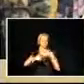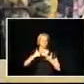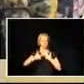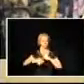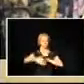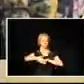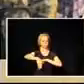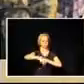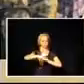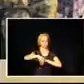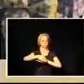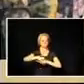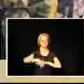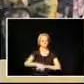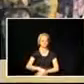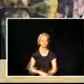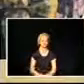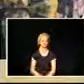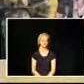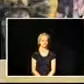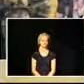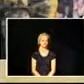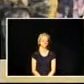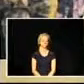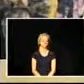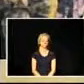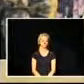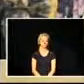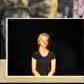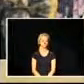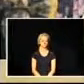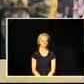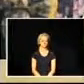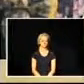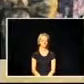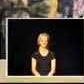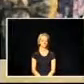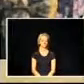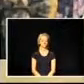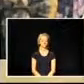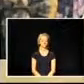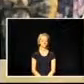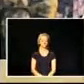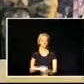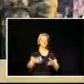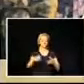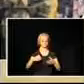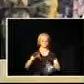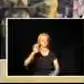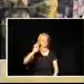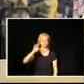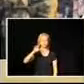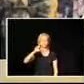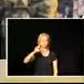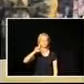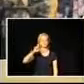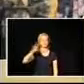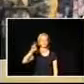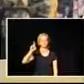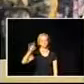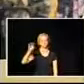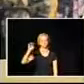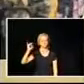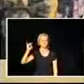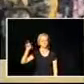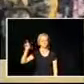Aparecida de Moraes, atual Rua 6 do loteamento residencial Elvítia, no bairro do Barreiro, neste município. Terceiro, esta lei